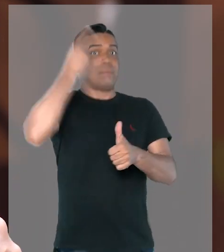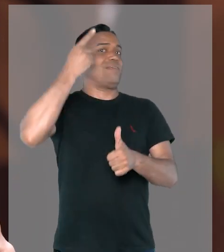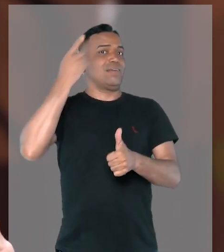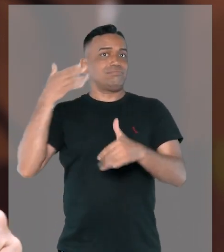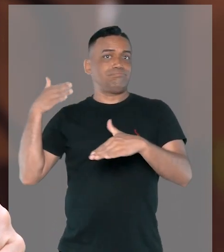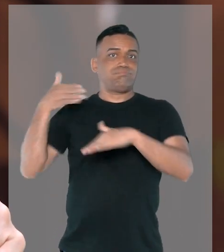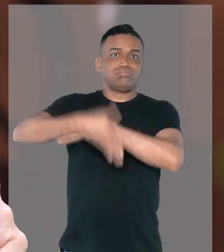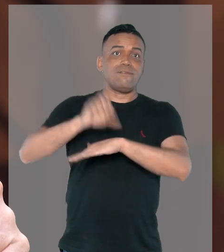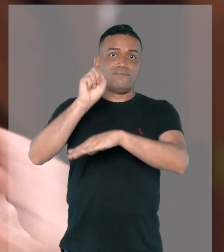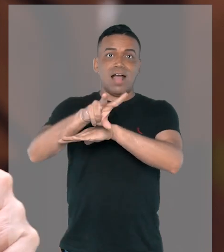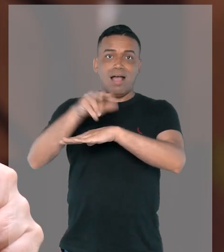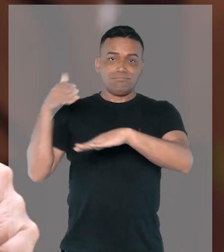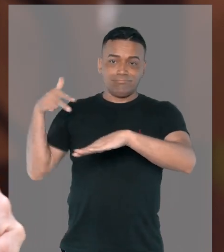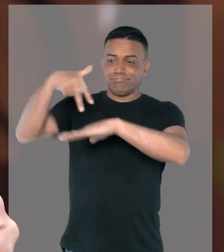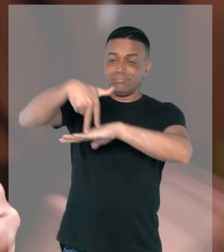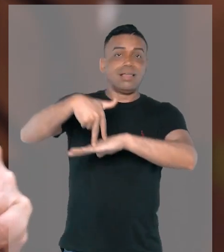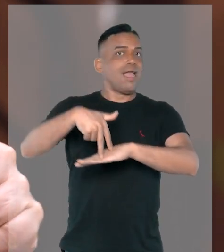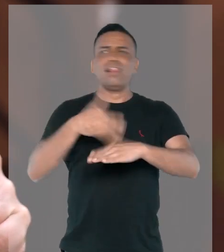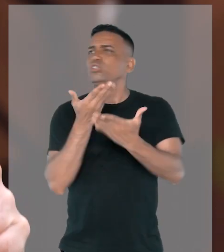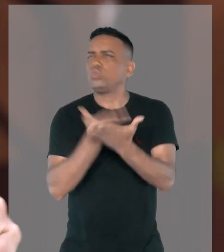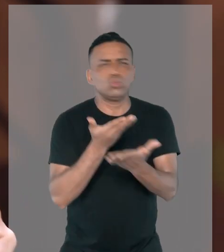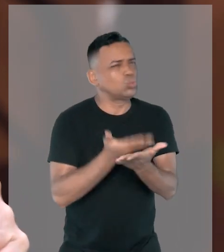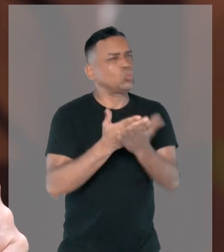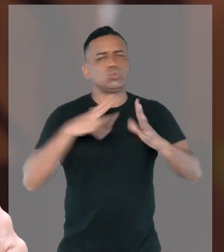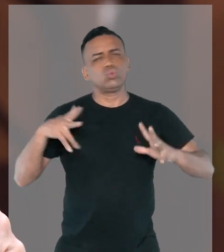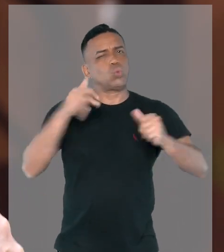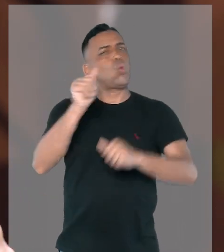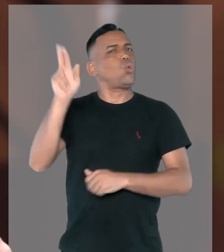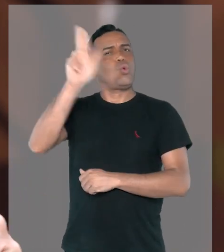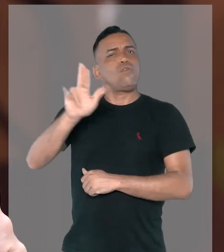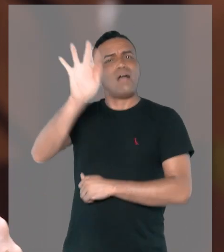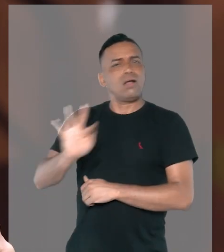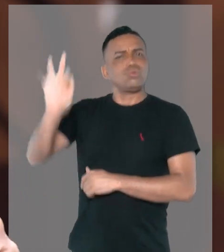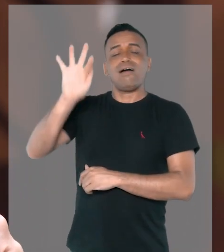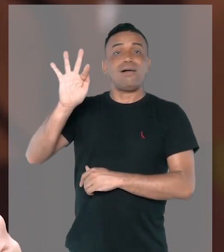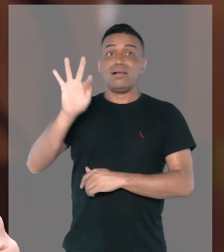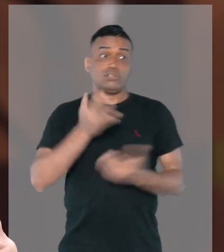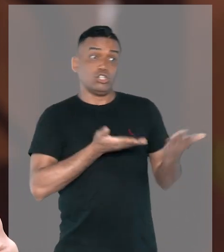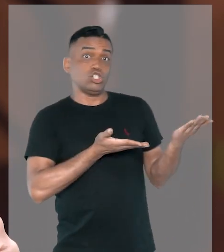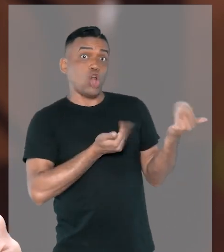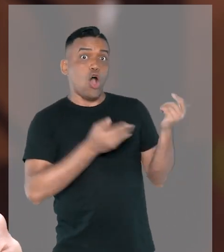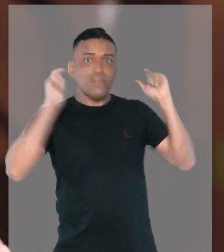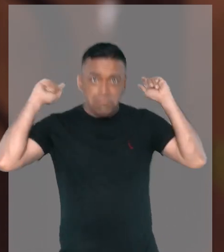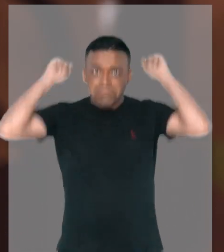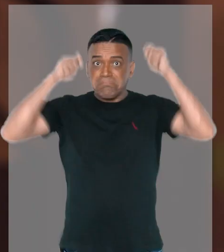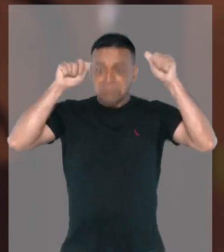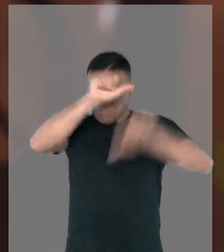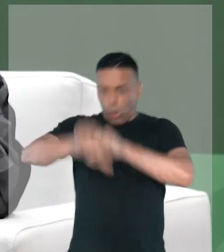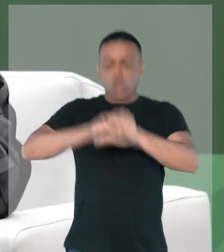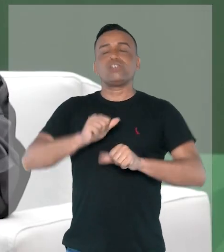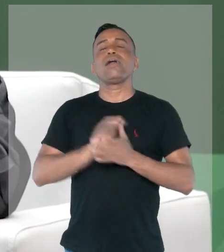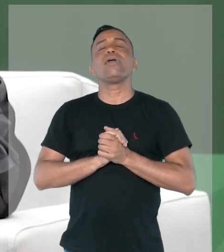E ela fez todos os estudos universitários possíveis e se tornou monja muito jovem. E eu tive a bênção